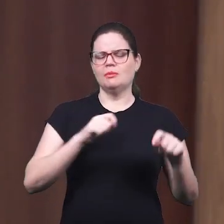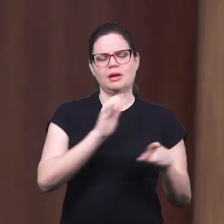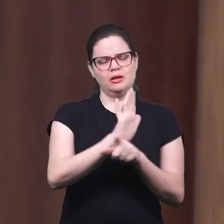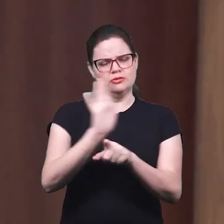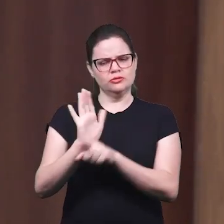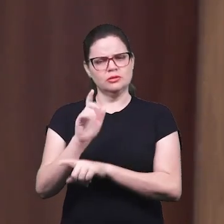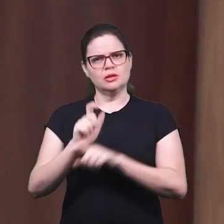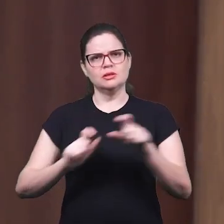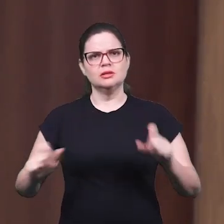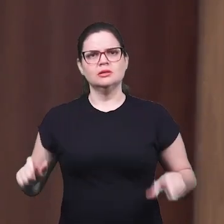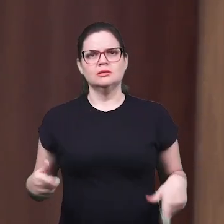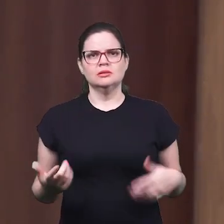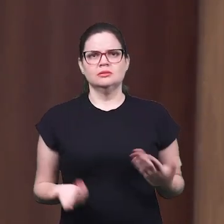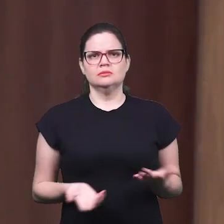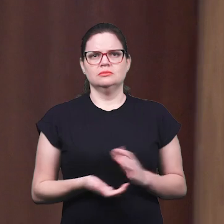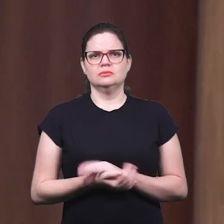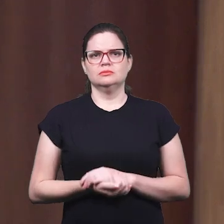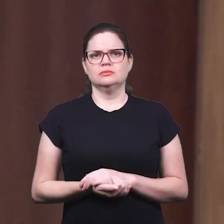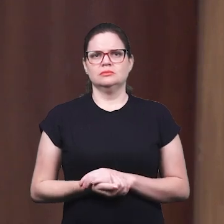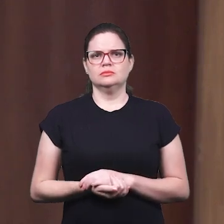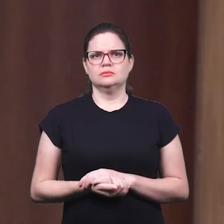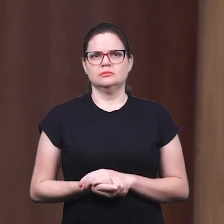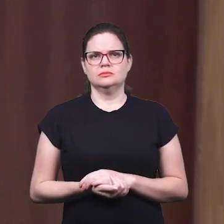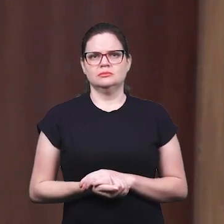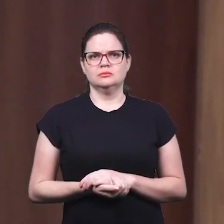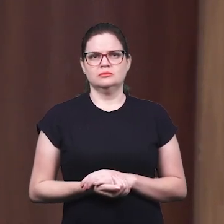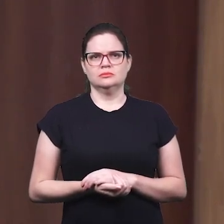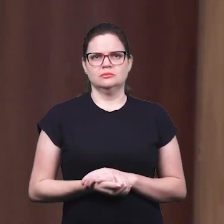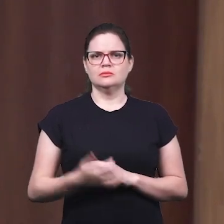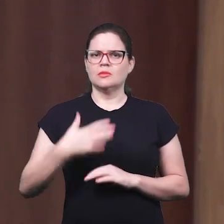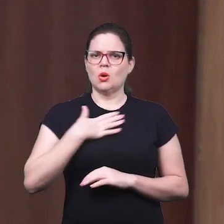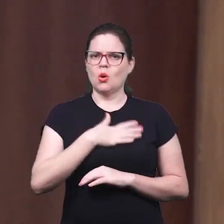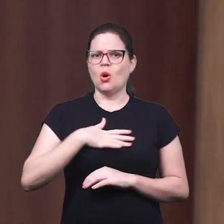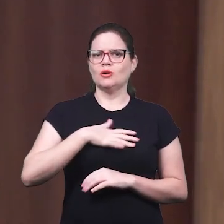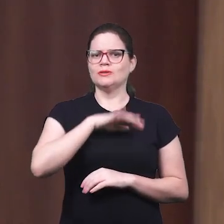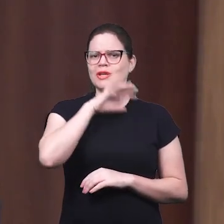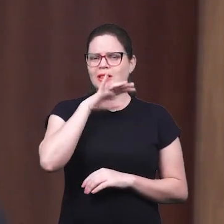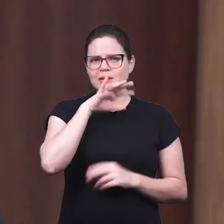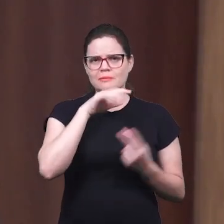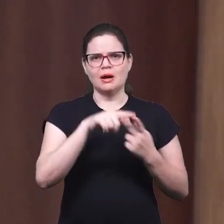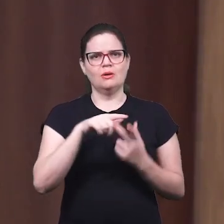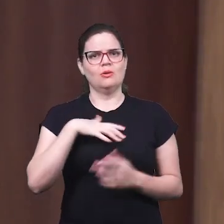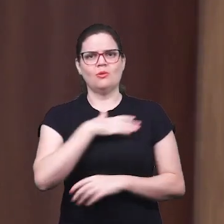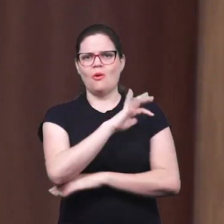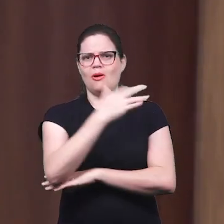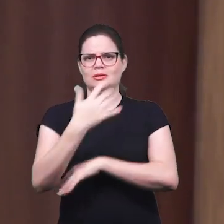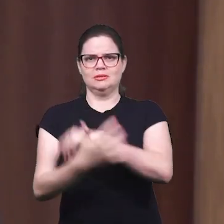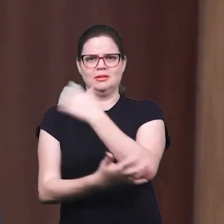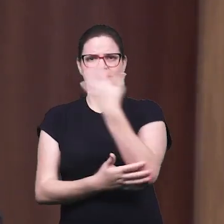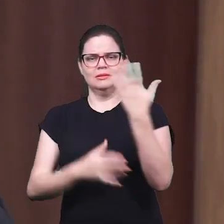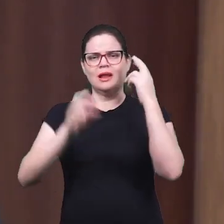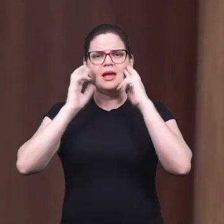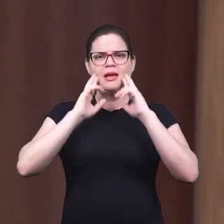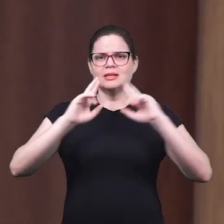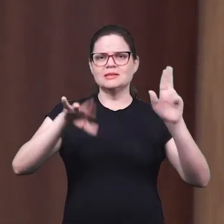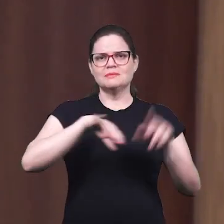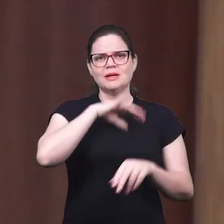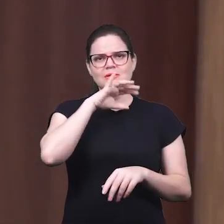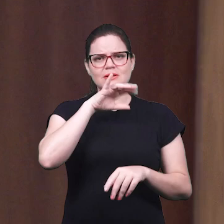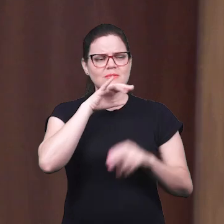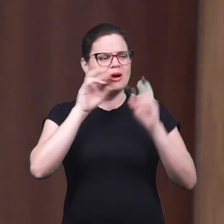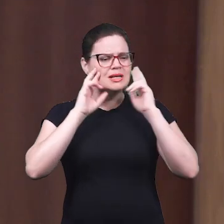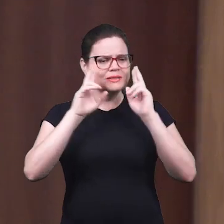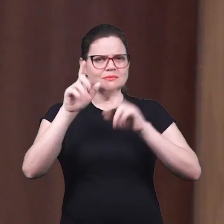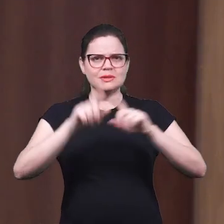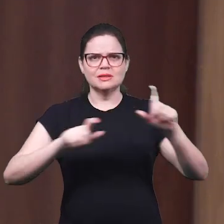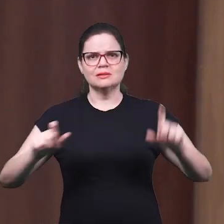pessoas, entendeu? Não gosto de animal, gosto do verde, respeito o verde, respeito o animal, respeito os